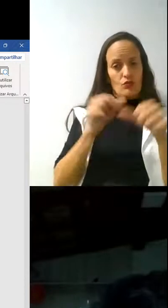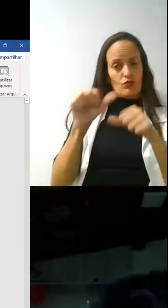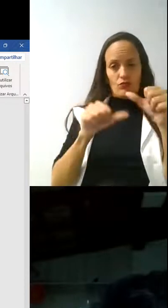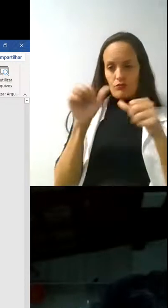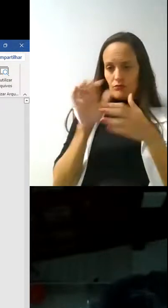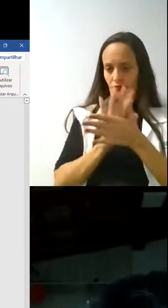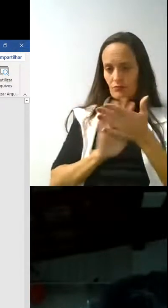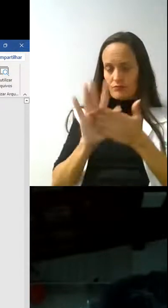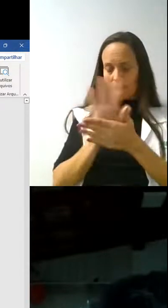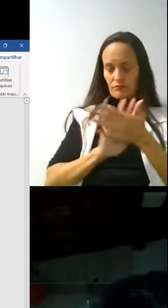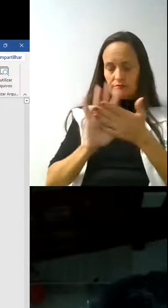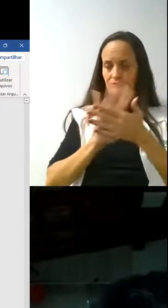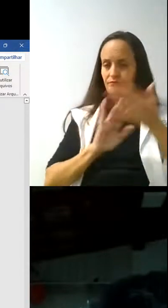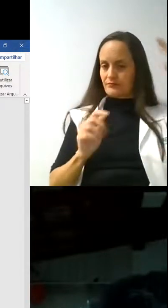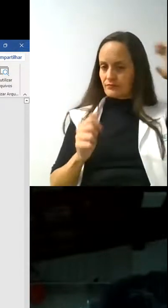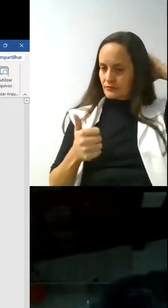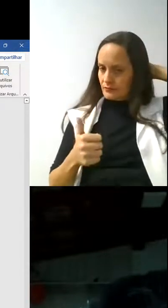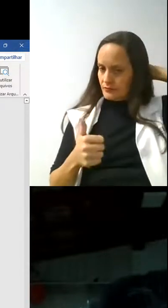quê?